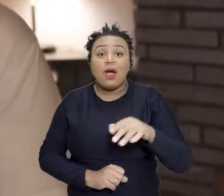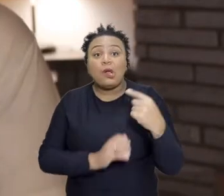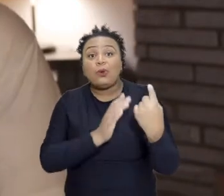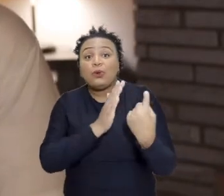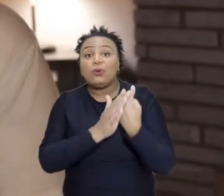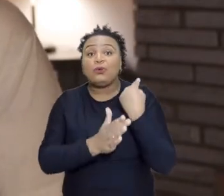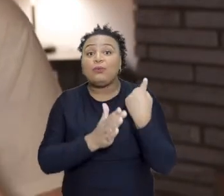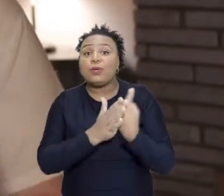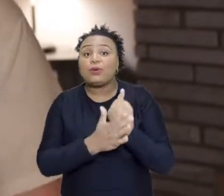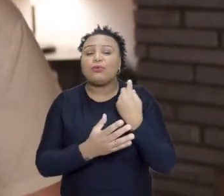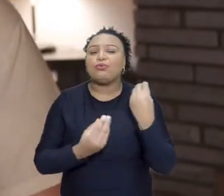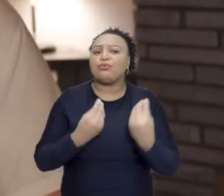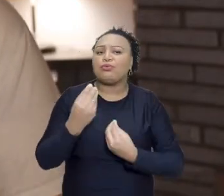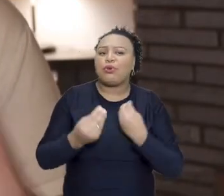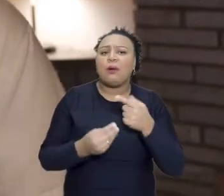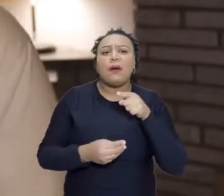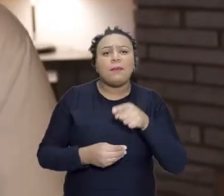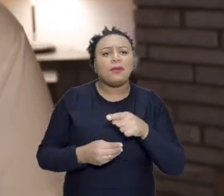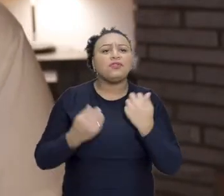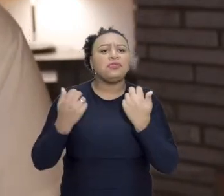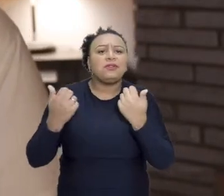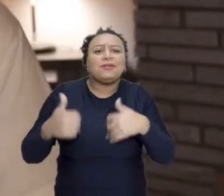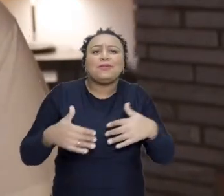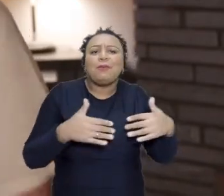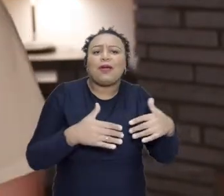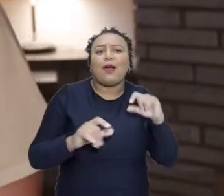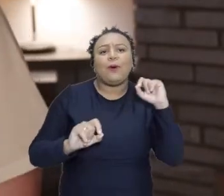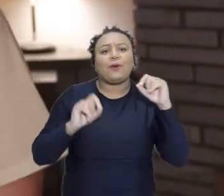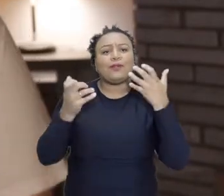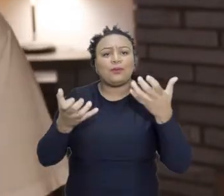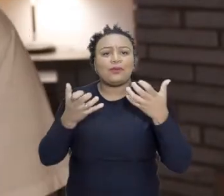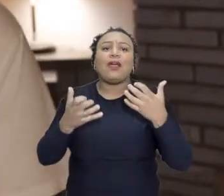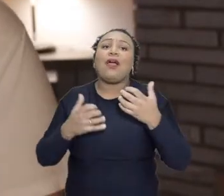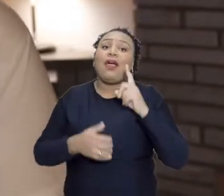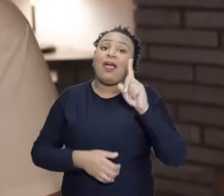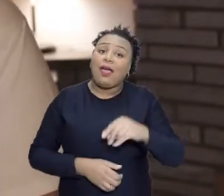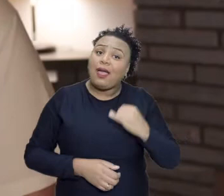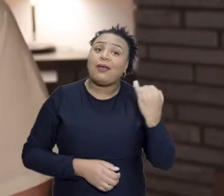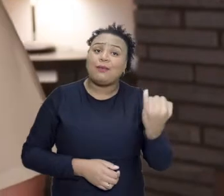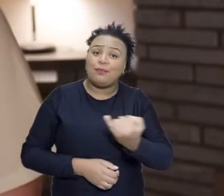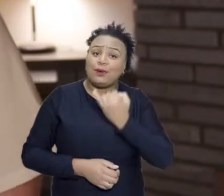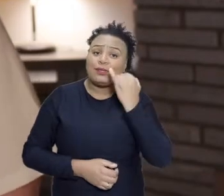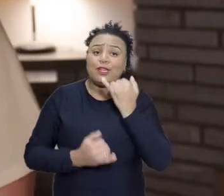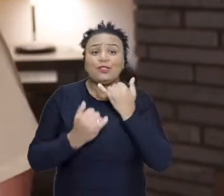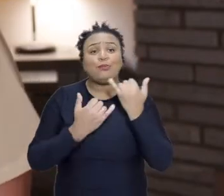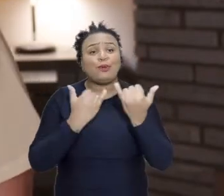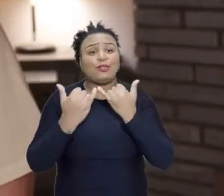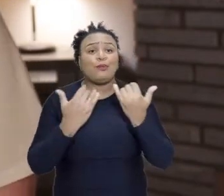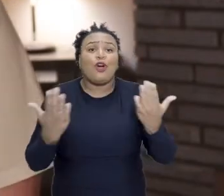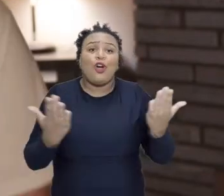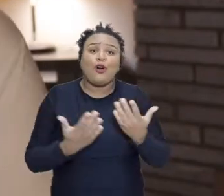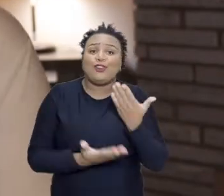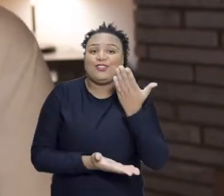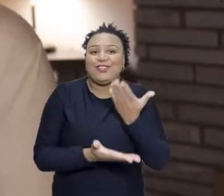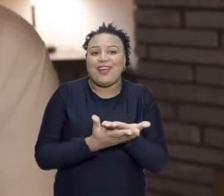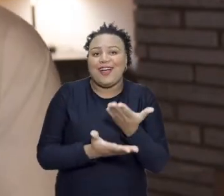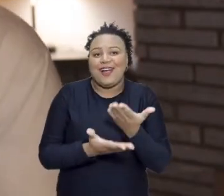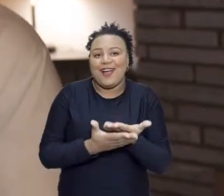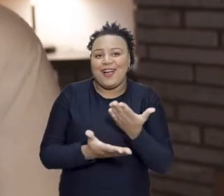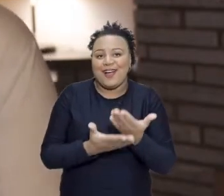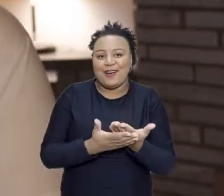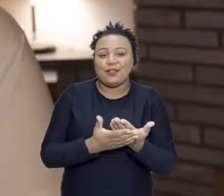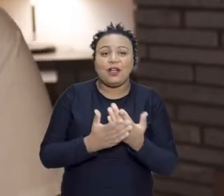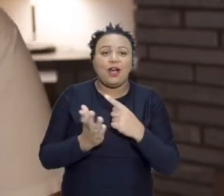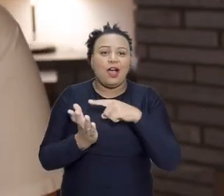até mesmo para te desenvolver o que tu quer passar para outra pessoa, seja importante, como é importante hoje na nossa aula. A nossa apostila